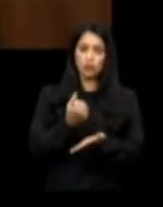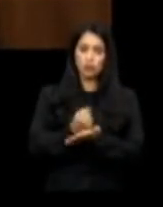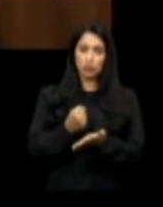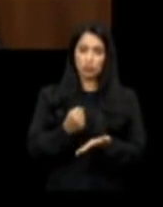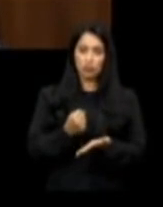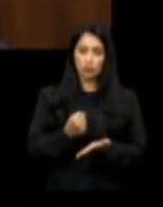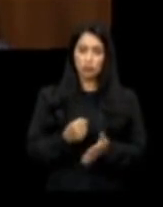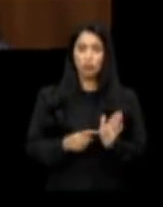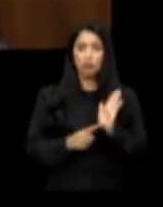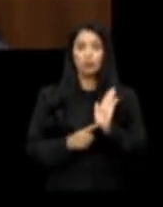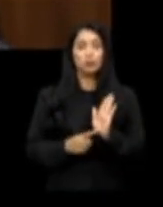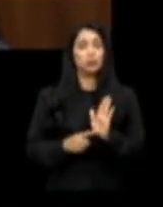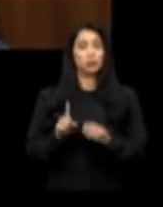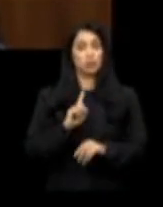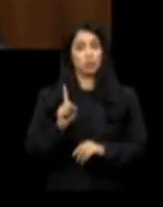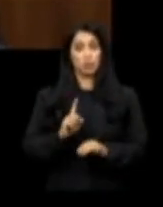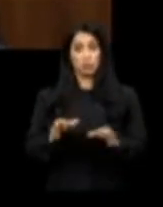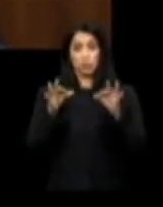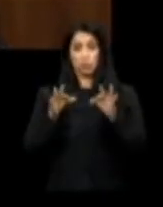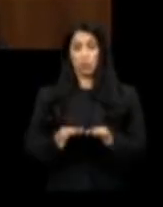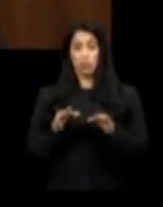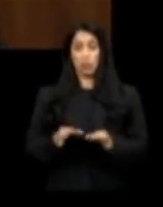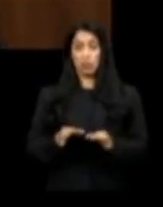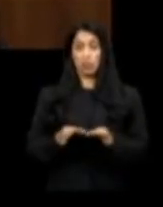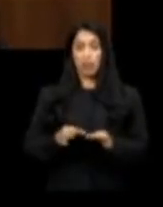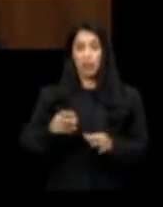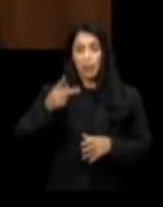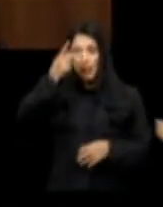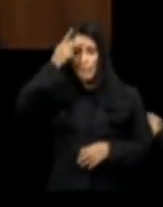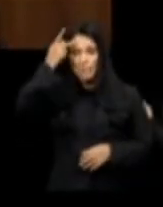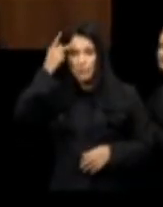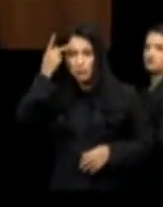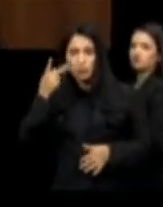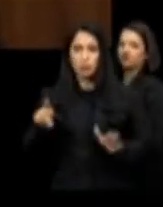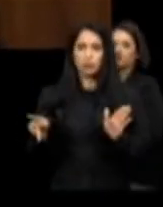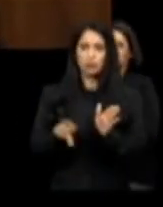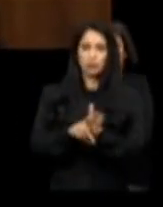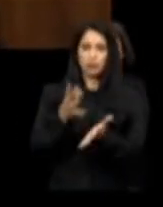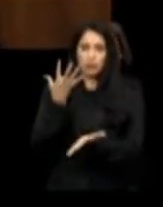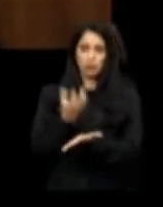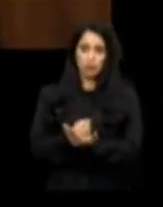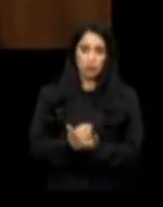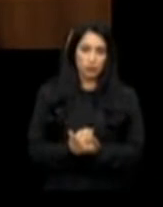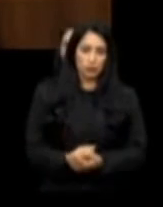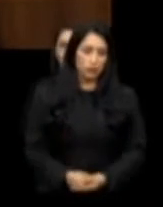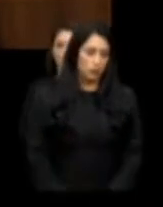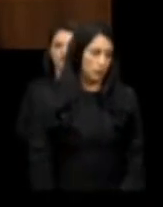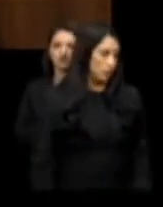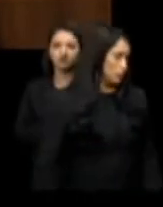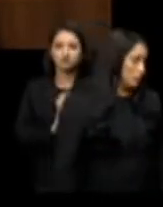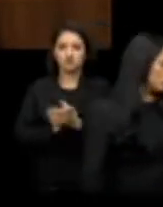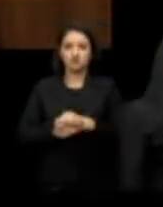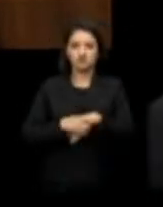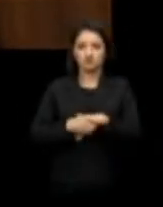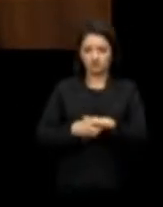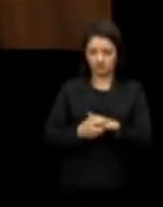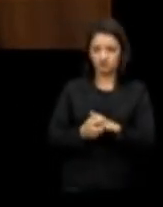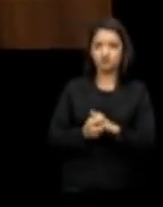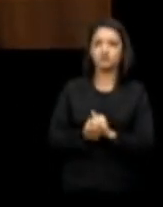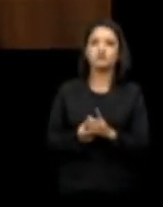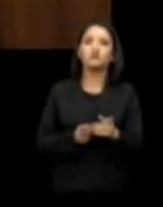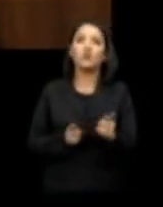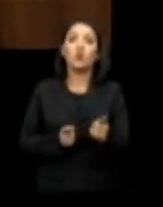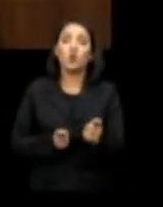nível, que a norma garanta ao titular dos dados um nível de controle suficiente para a verificação prospectiva